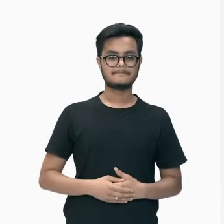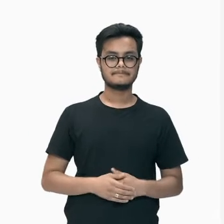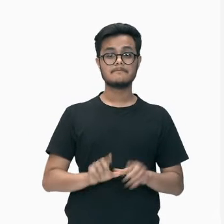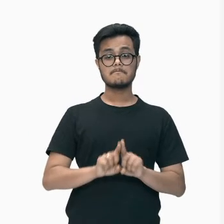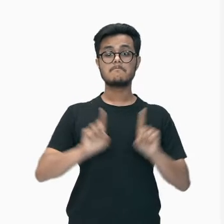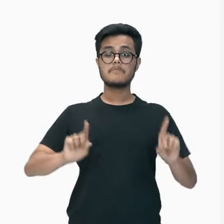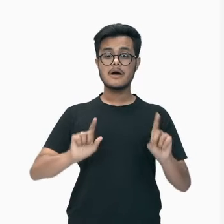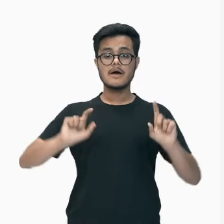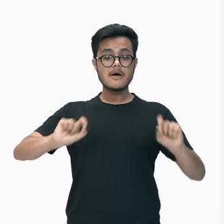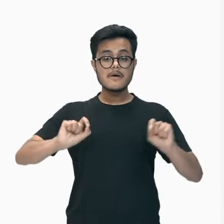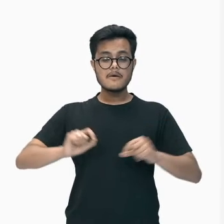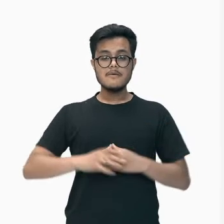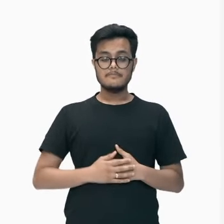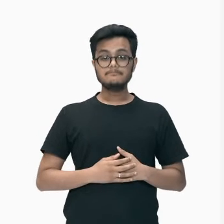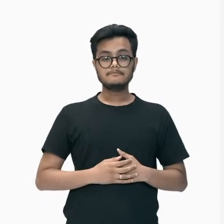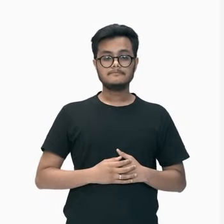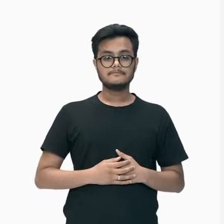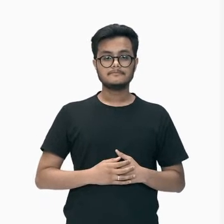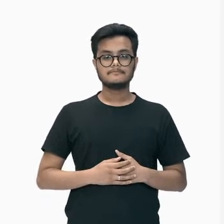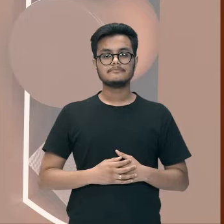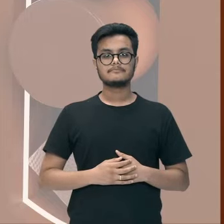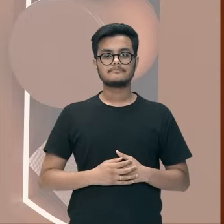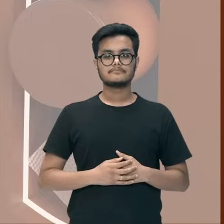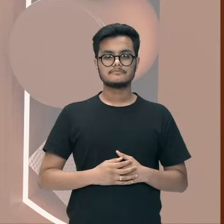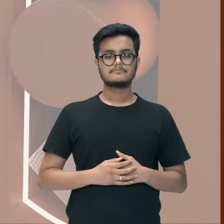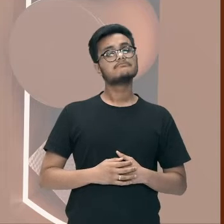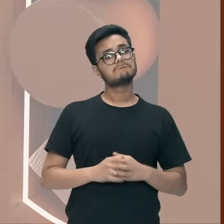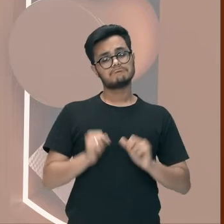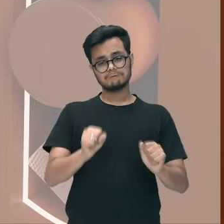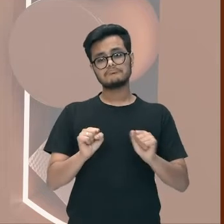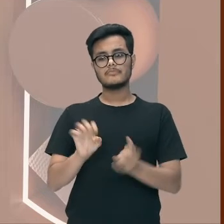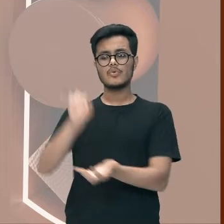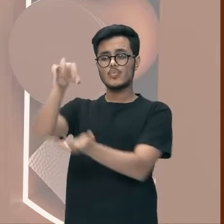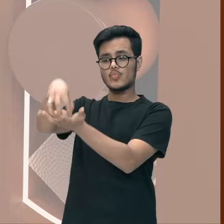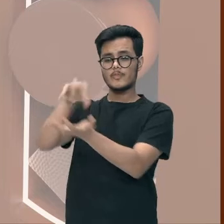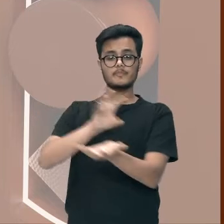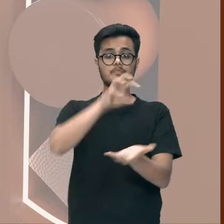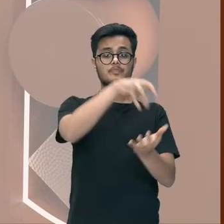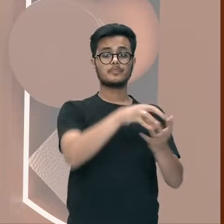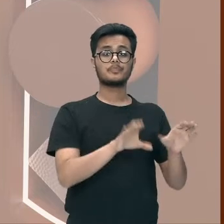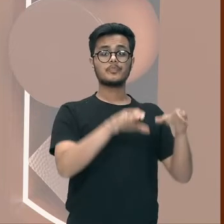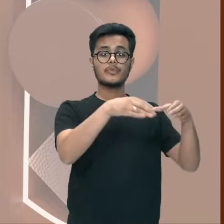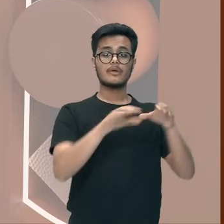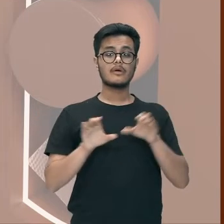Embora fossem dois partidos, mas